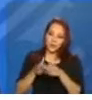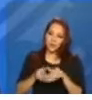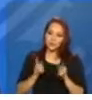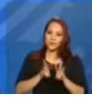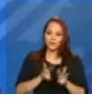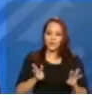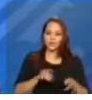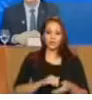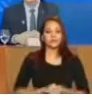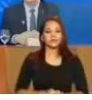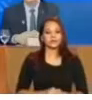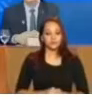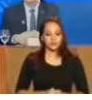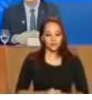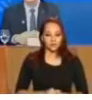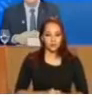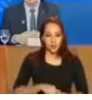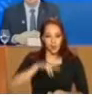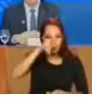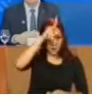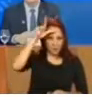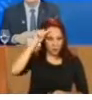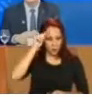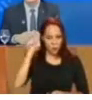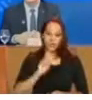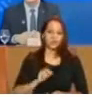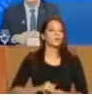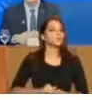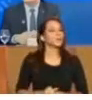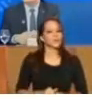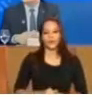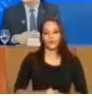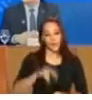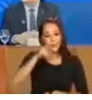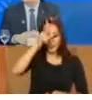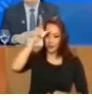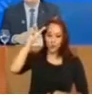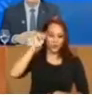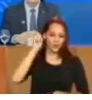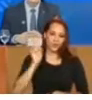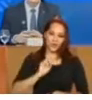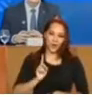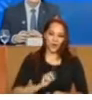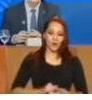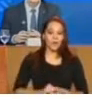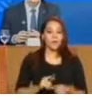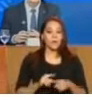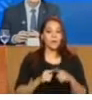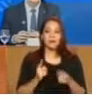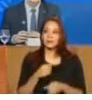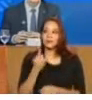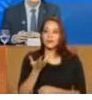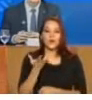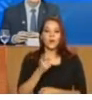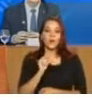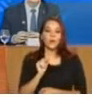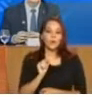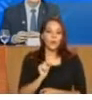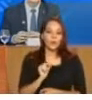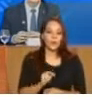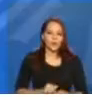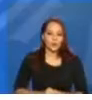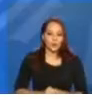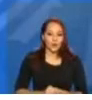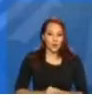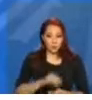site. Prefeituras, não. Não, mas de novo, não. Mas o que a gente quer aqui?